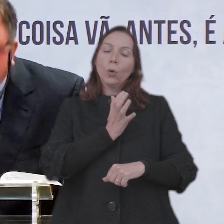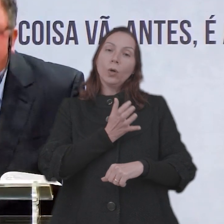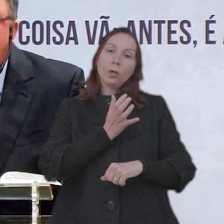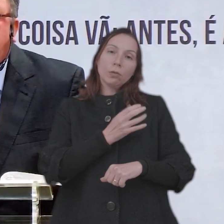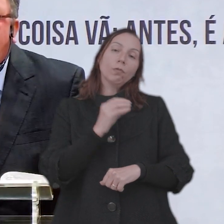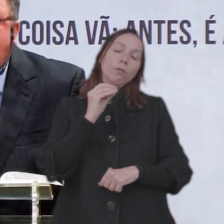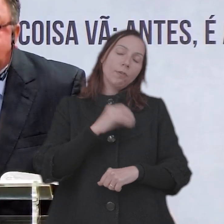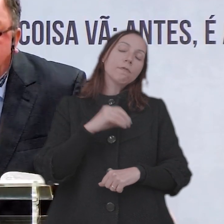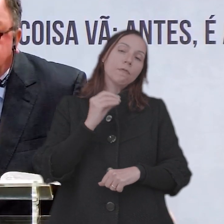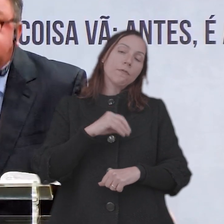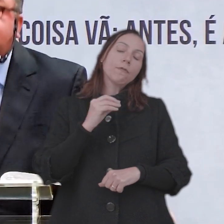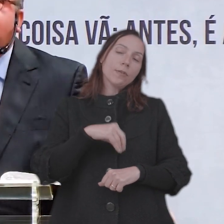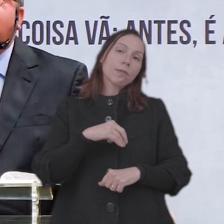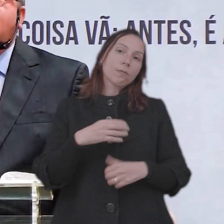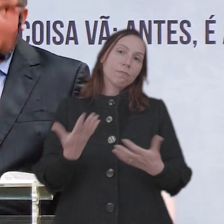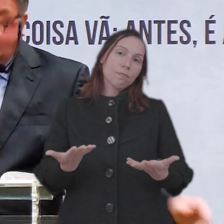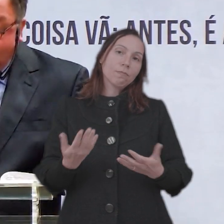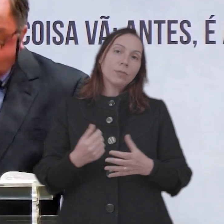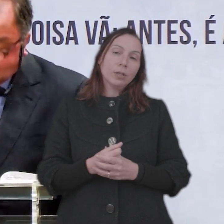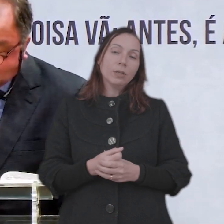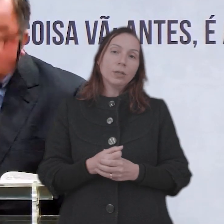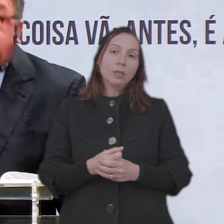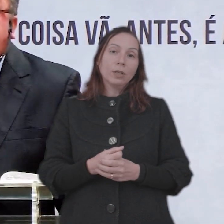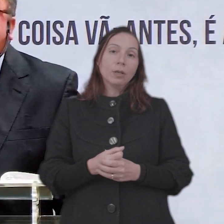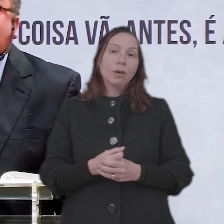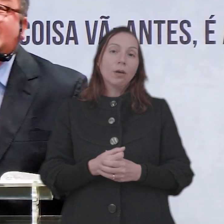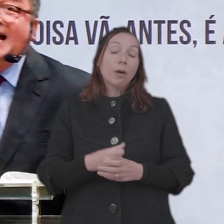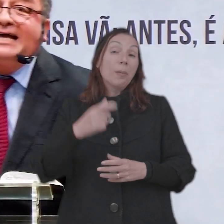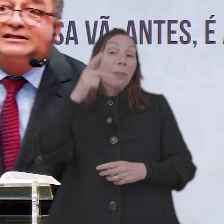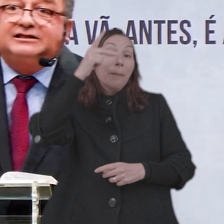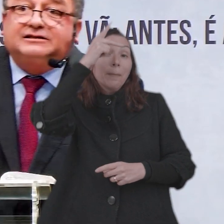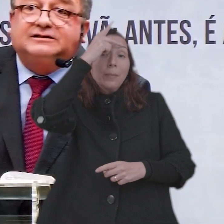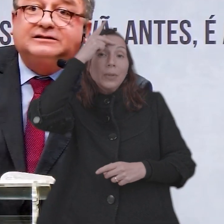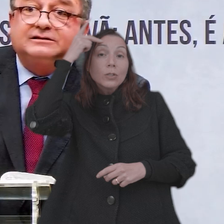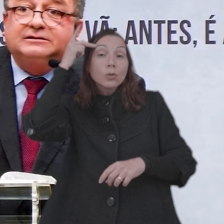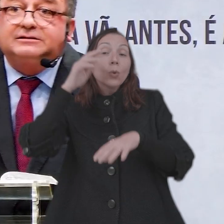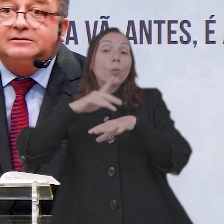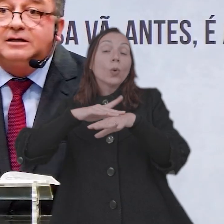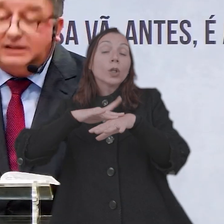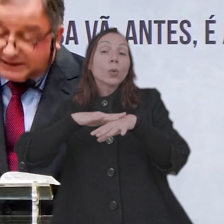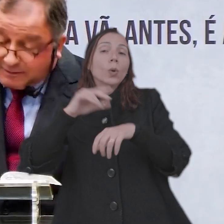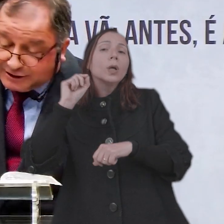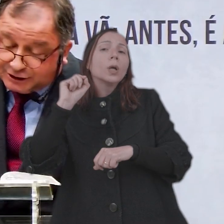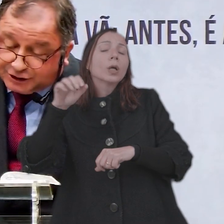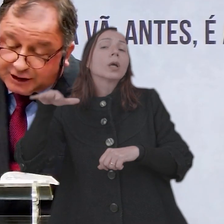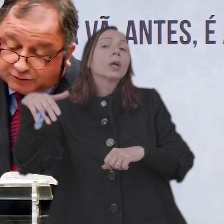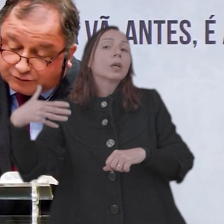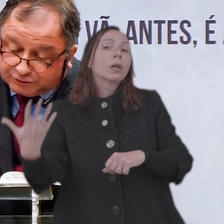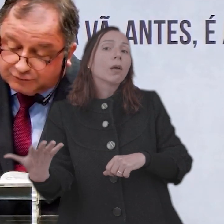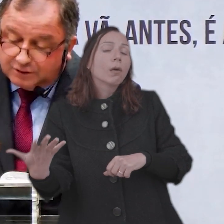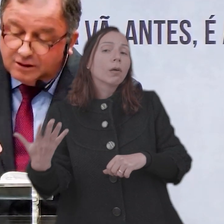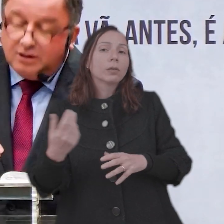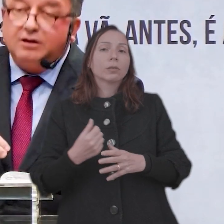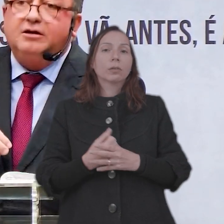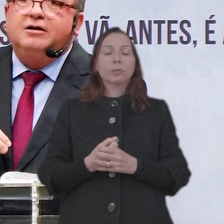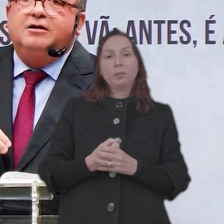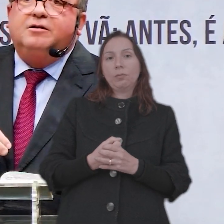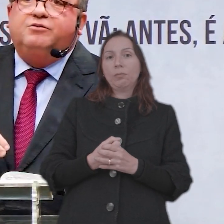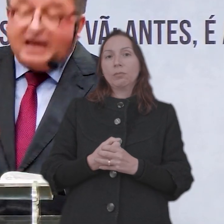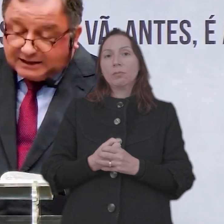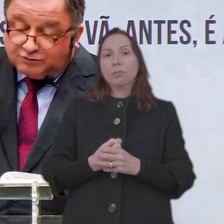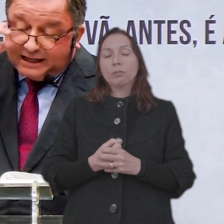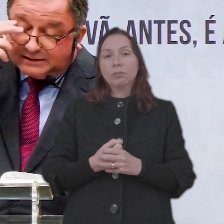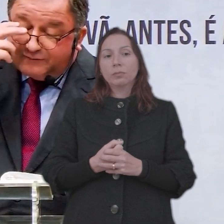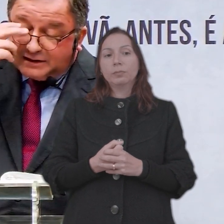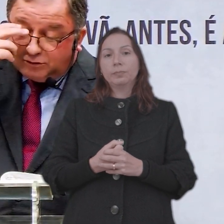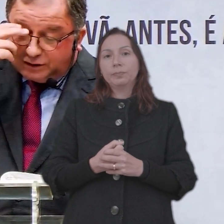Enfraquecimento do coração. Quem são os pacientes que são atingidos